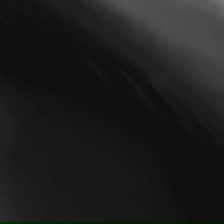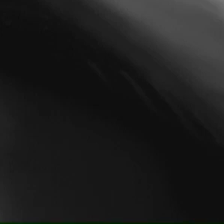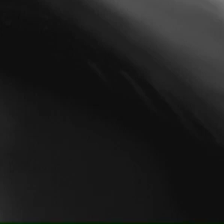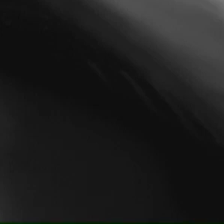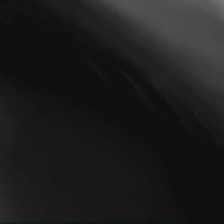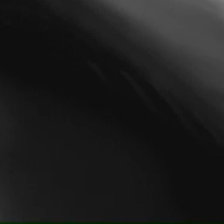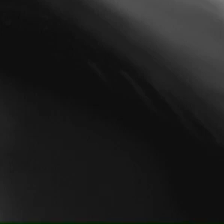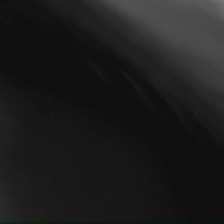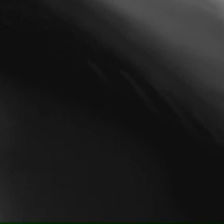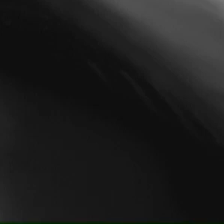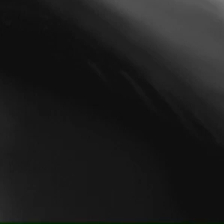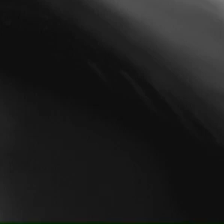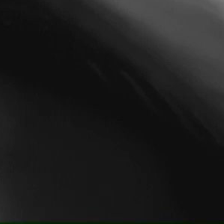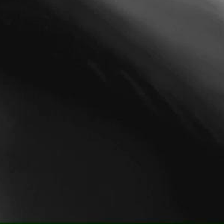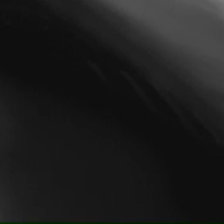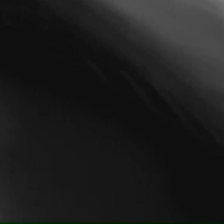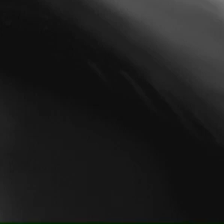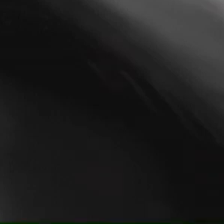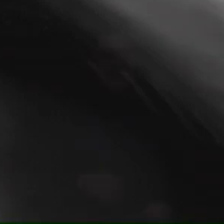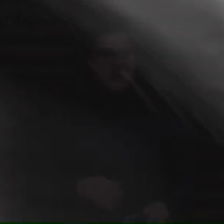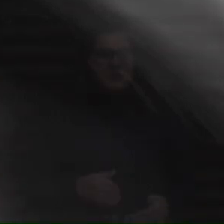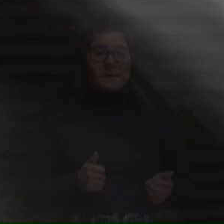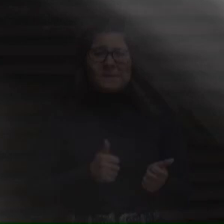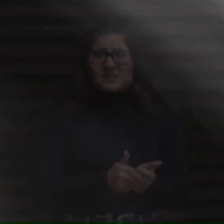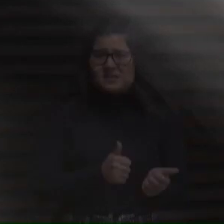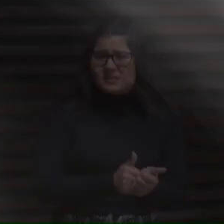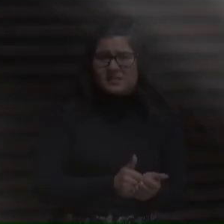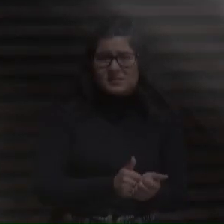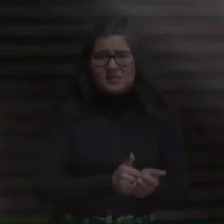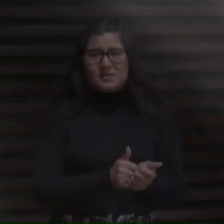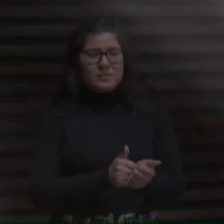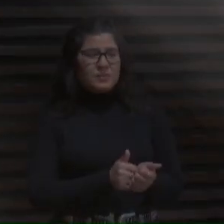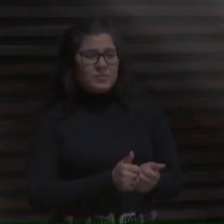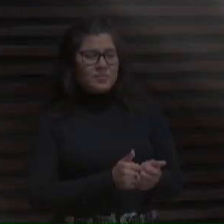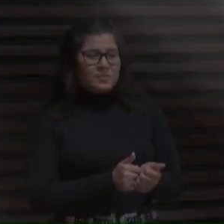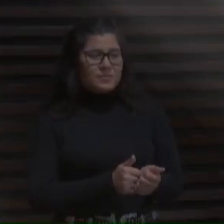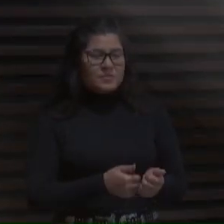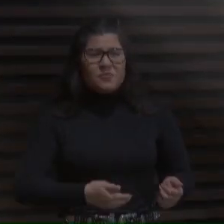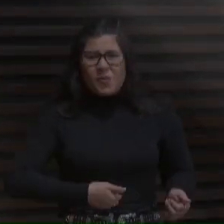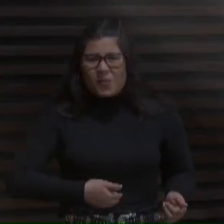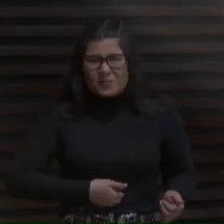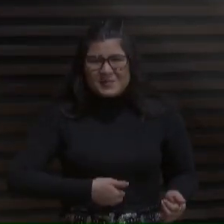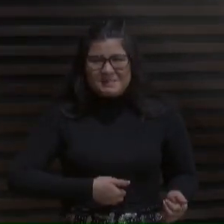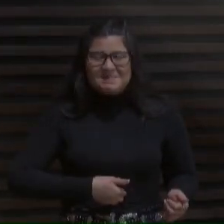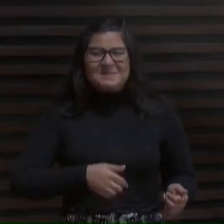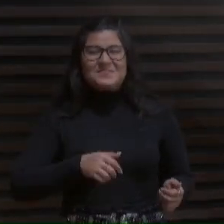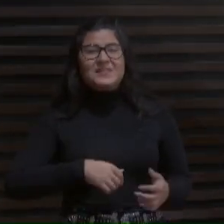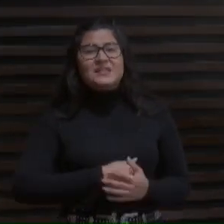à perseguição, a guerras, a armas de destruição em massa, terrorismo,